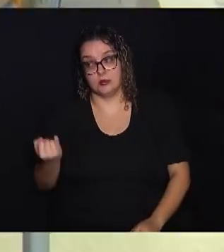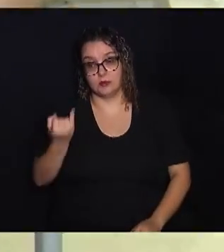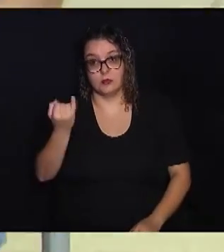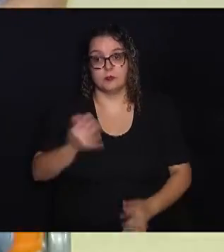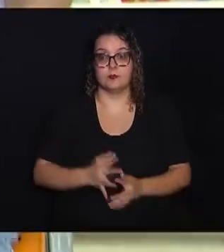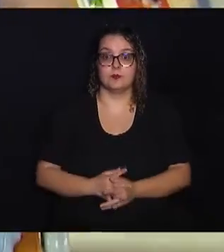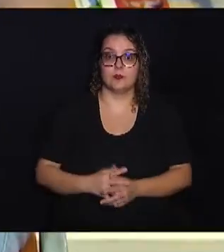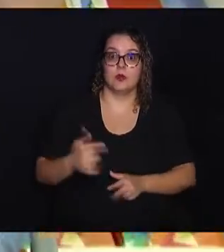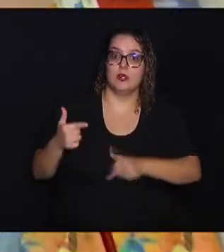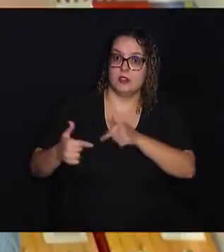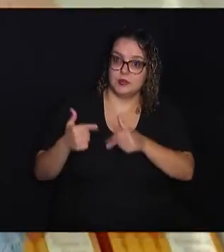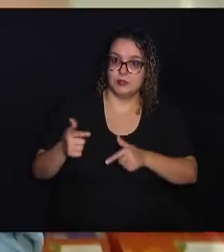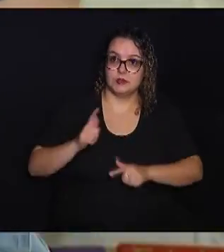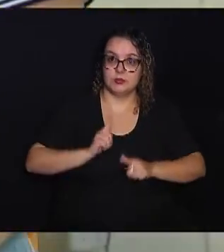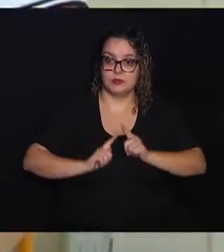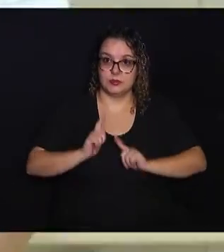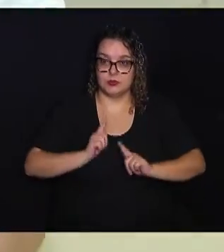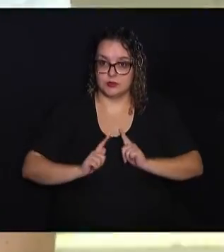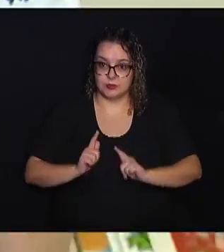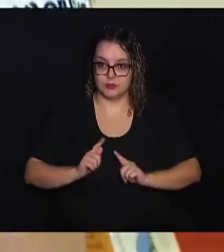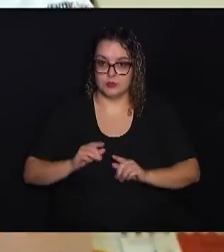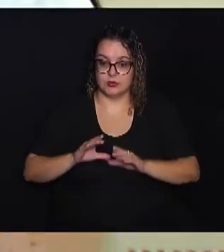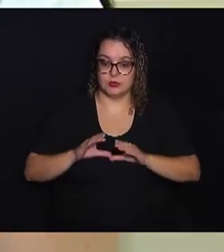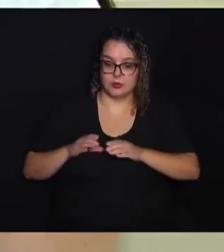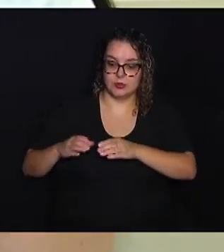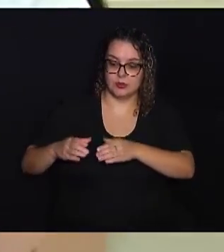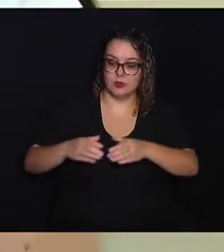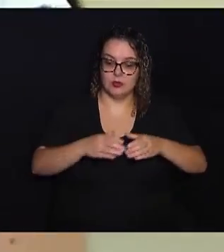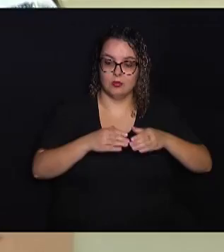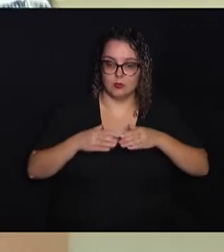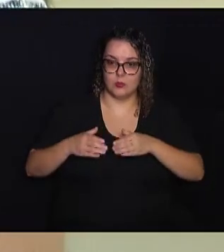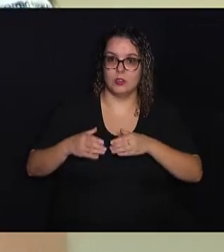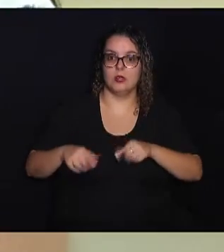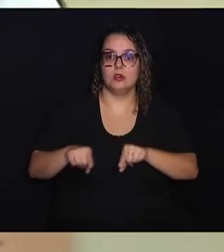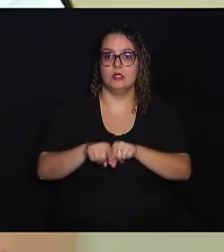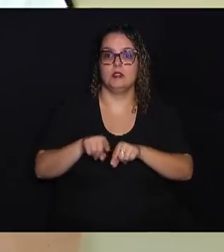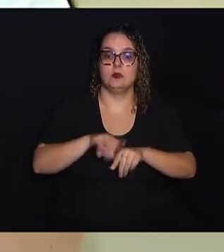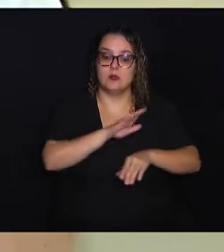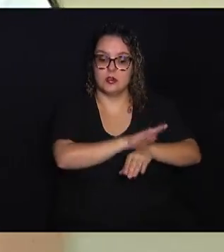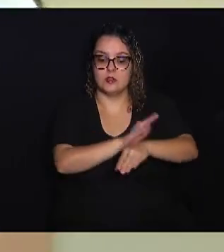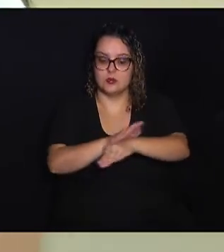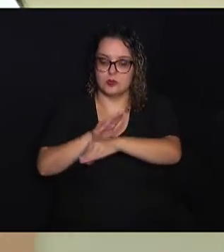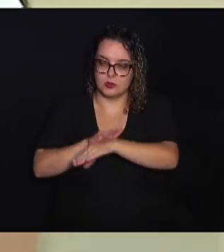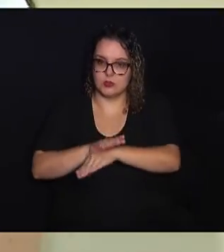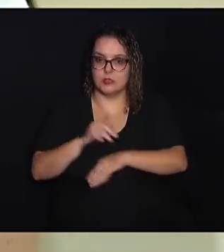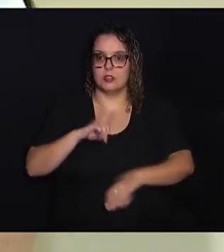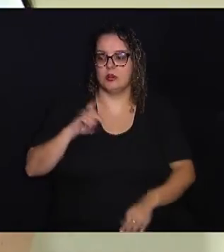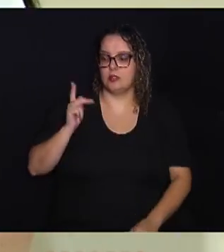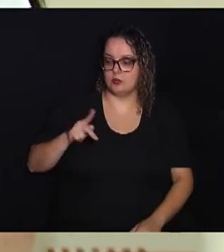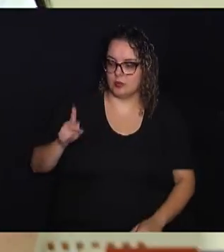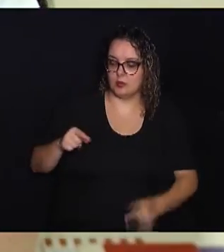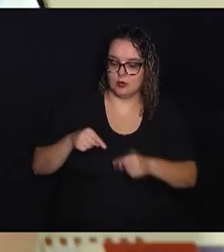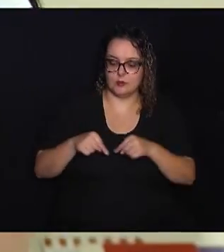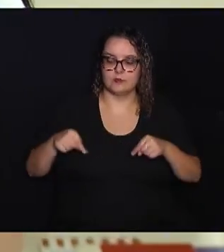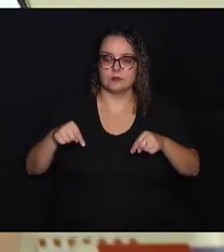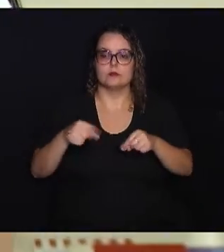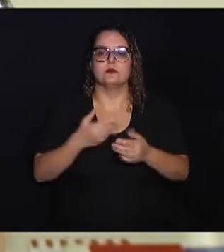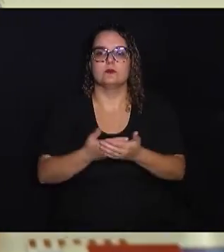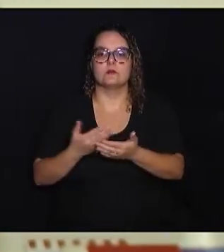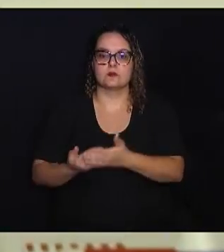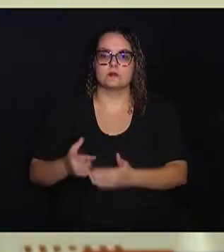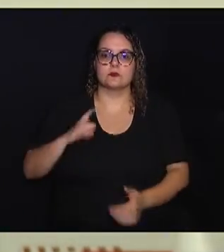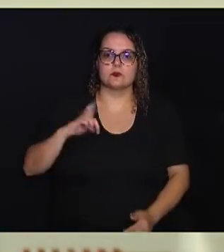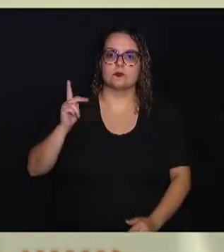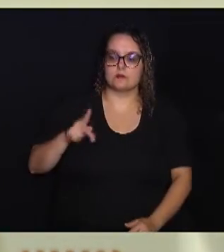esse trabalho da gestão corporativo e cooperativo. Nós temos o professor de sala de aula, nós temos os